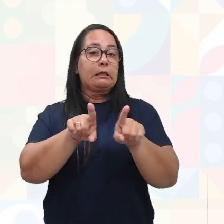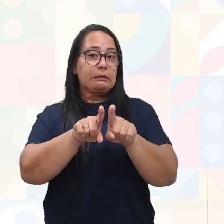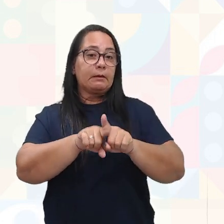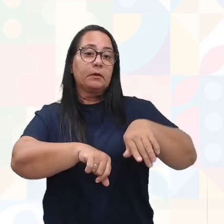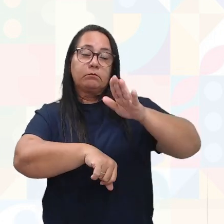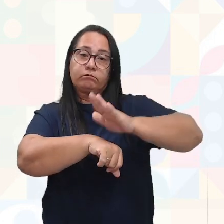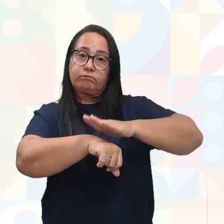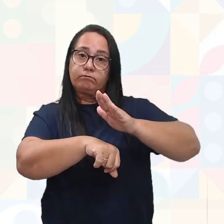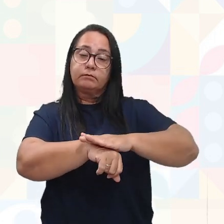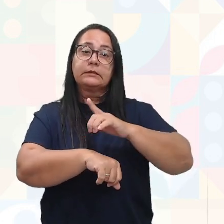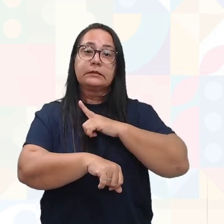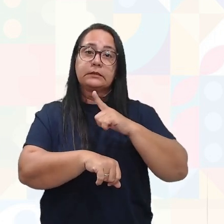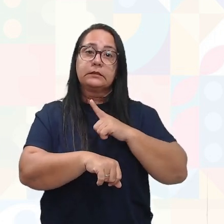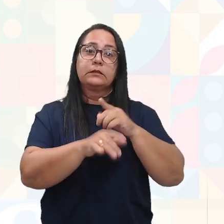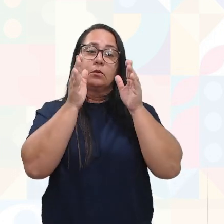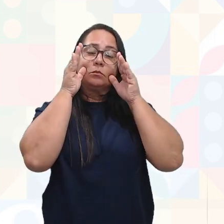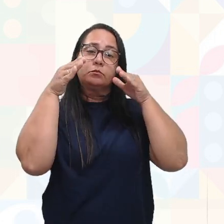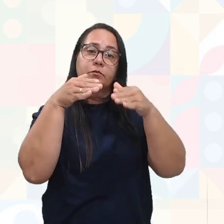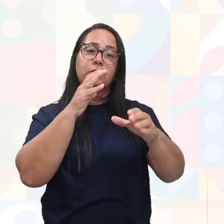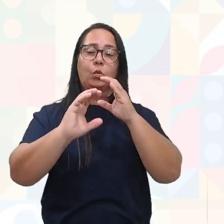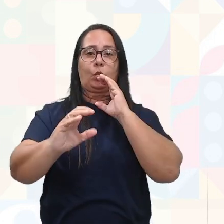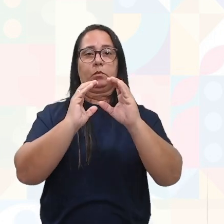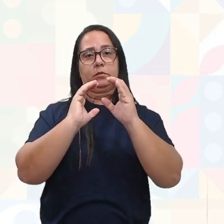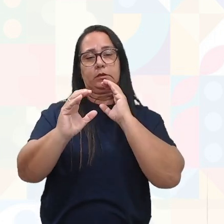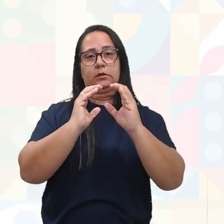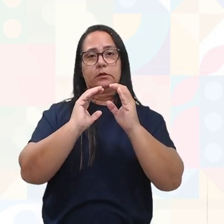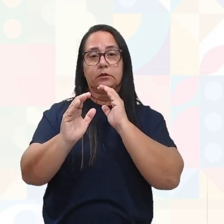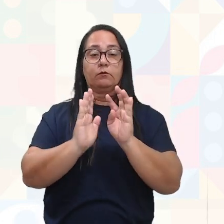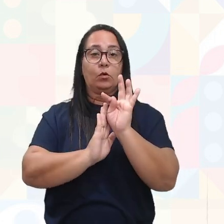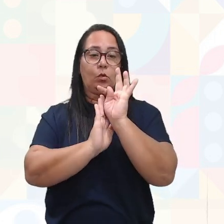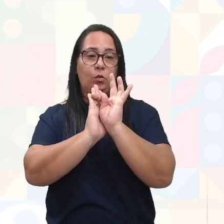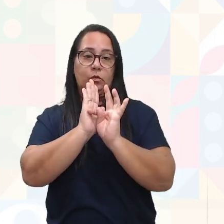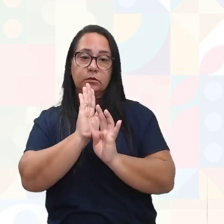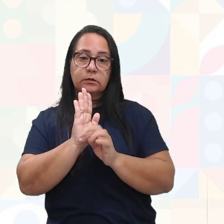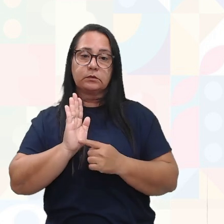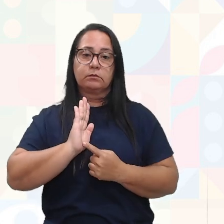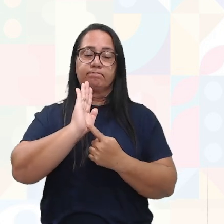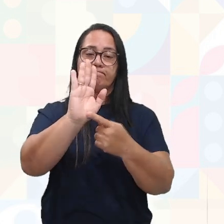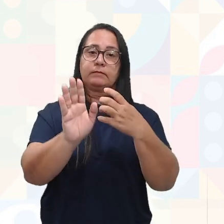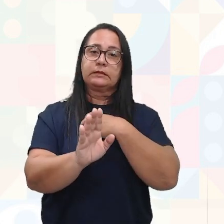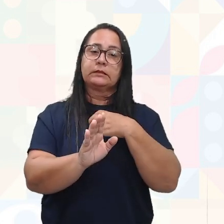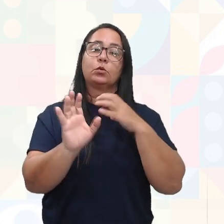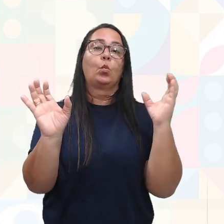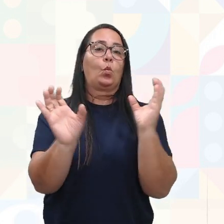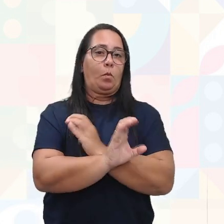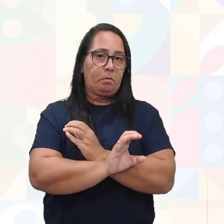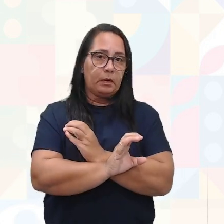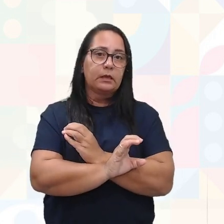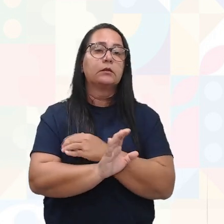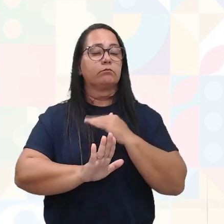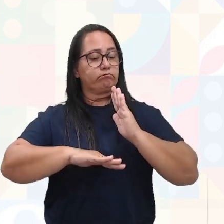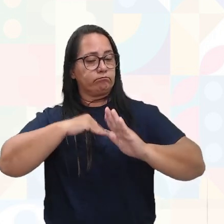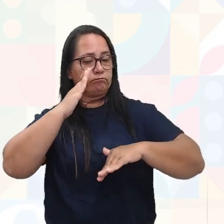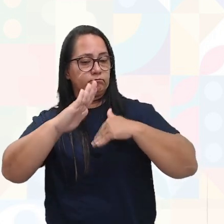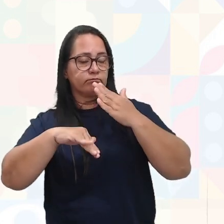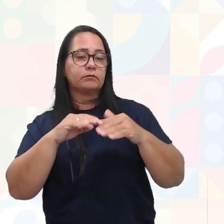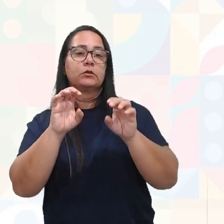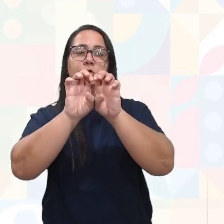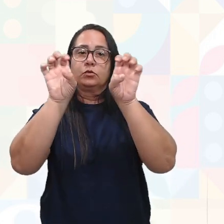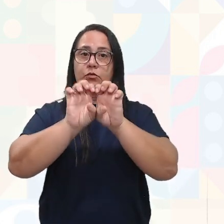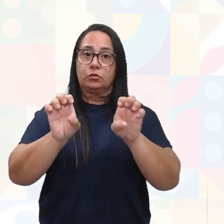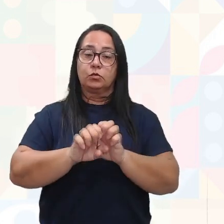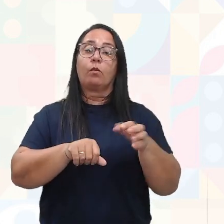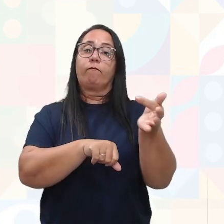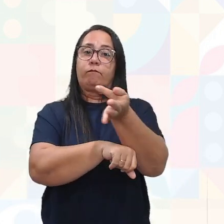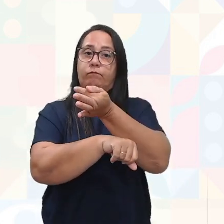materializada e provida de intenção comunicativa. O texto ele apresenta um sentido completo, desenvolvido numa estrutura formal,